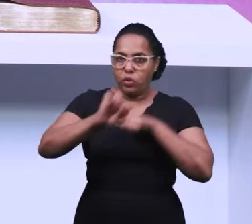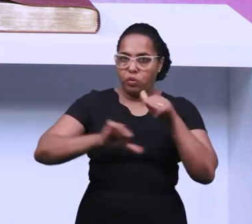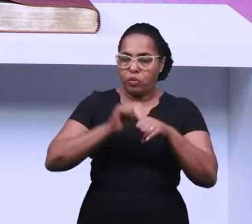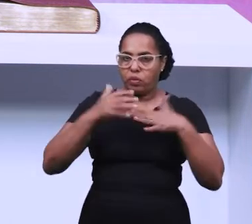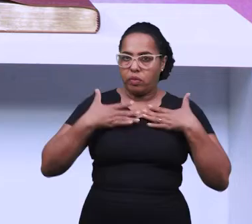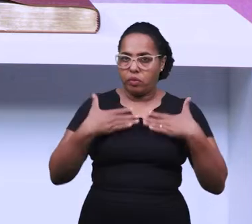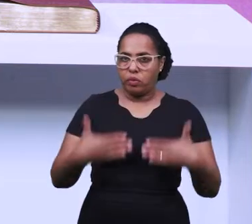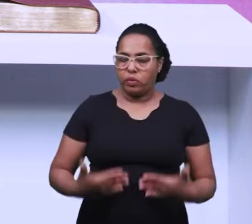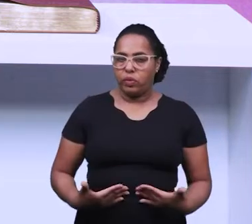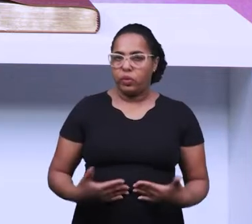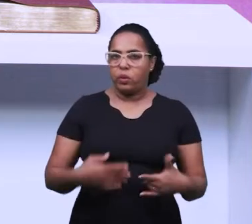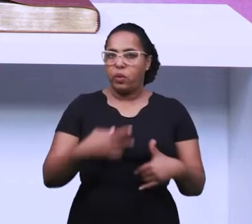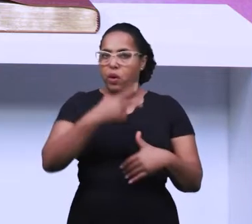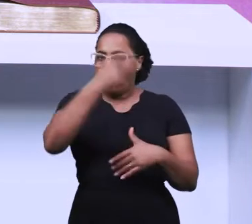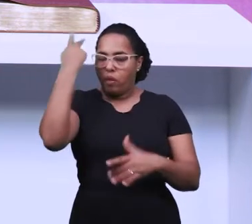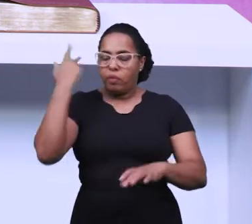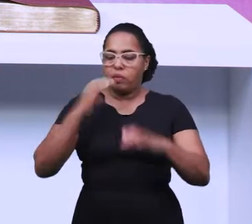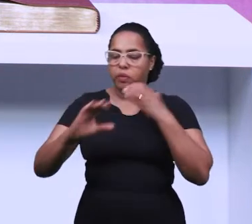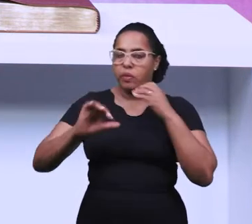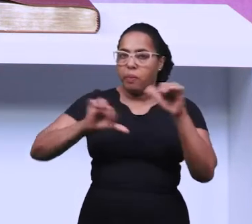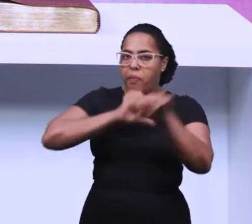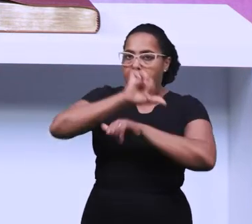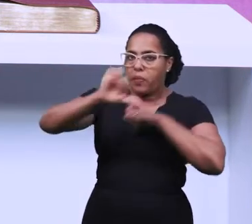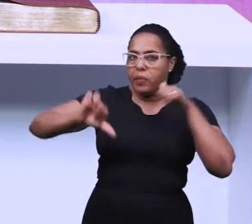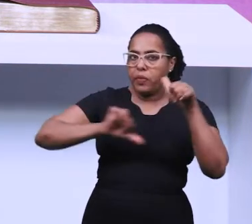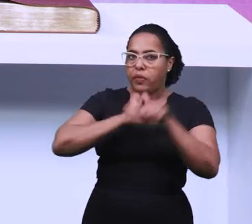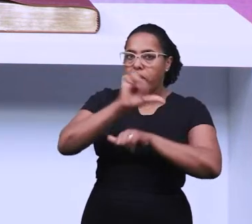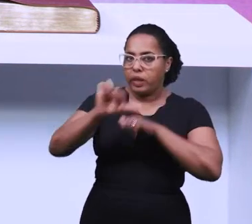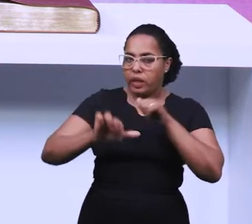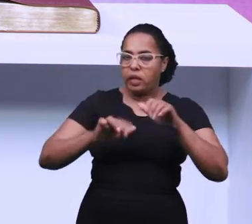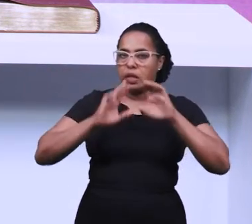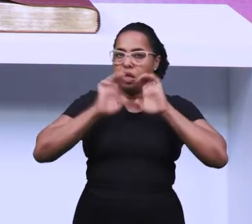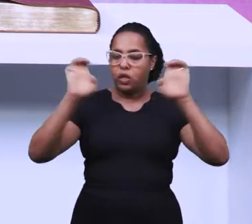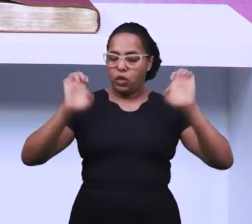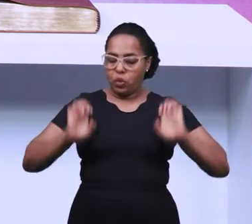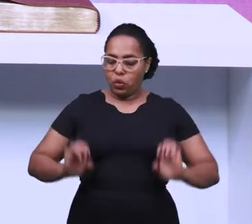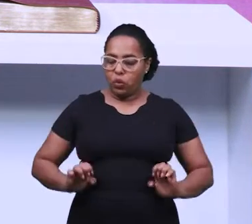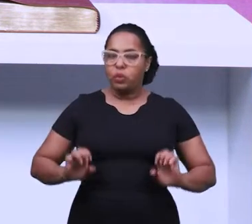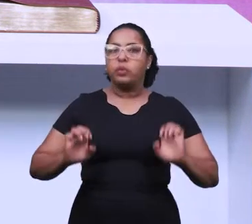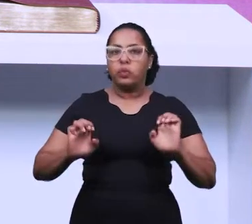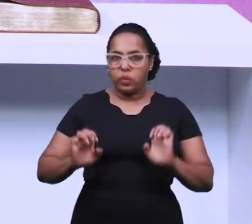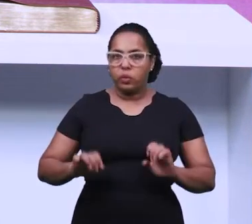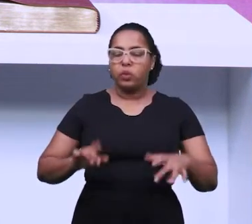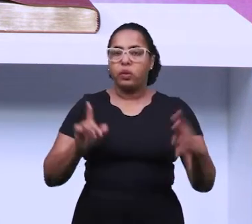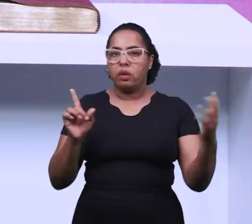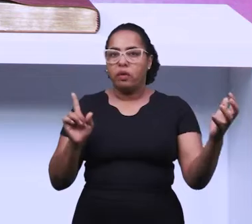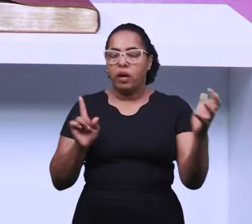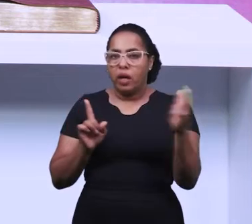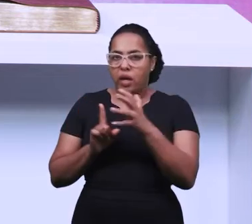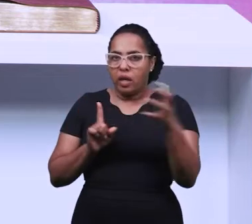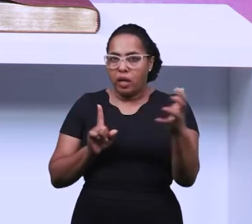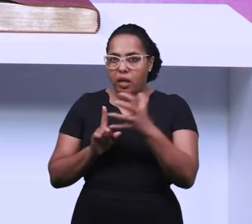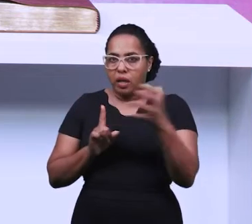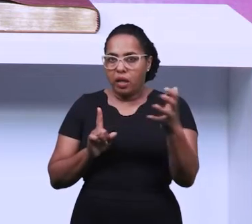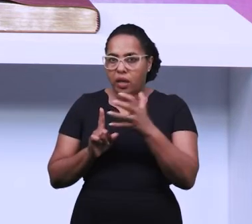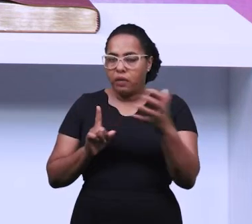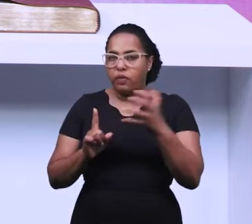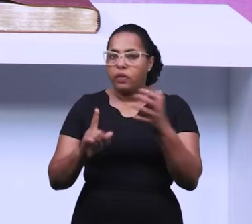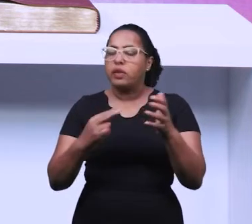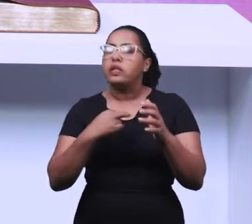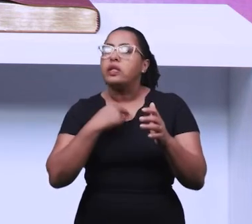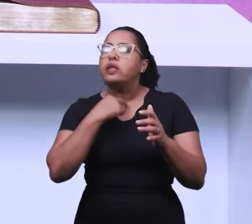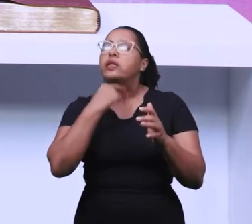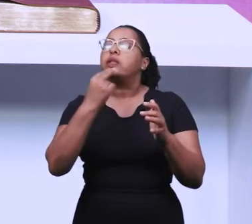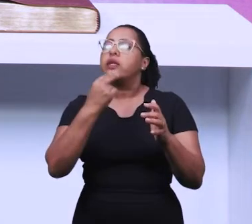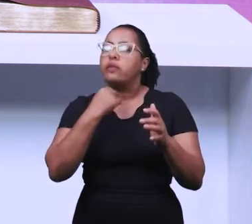da senescência, o cantor vai sofrer alterações estruturais que vão influenciar na